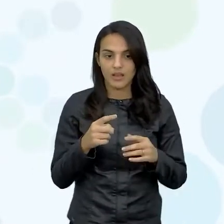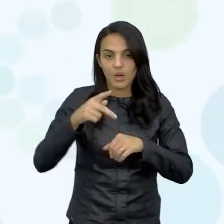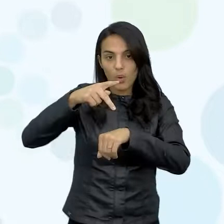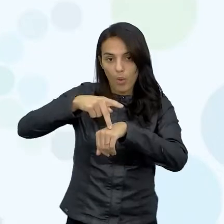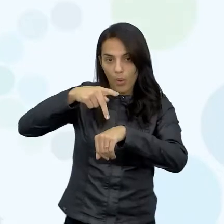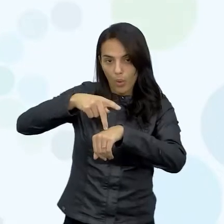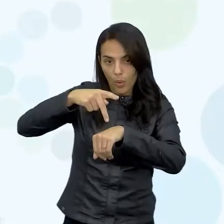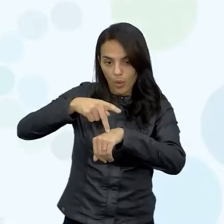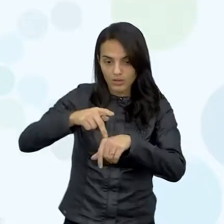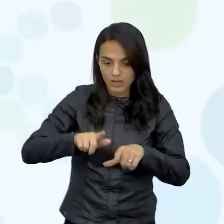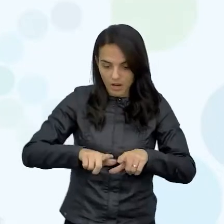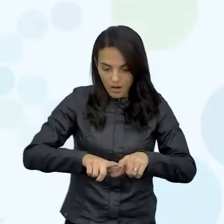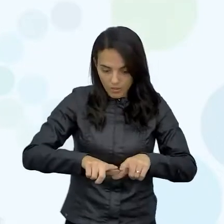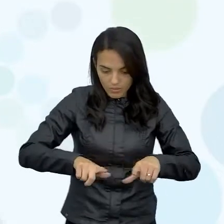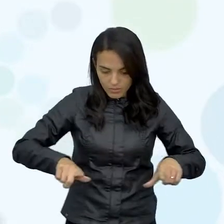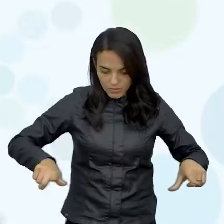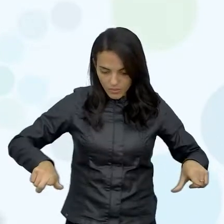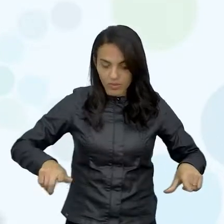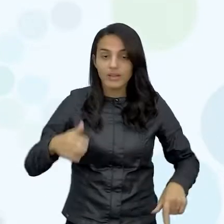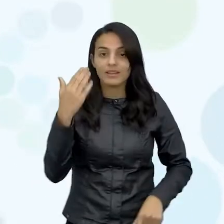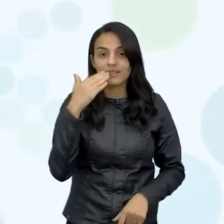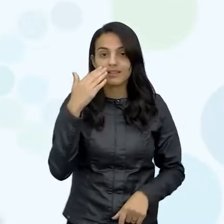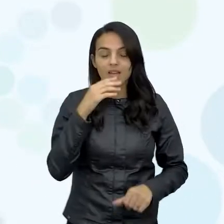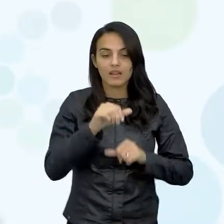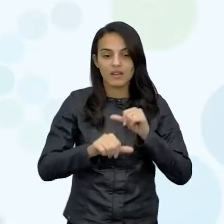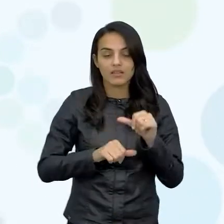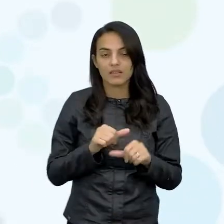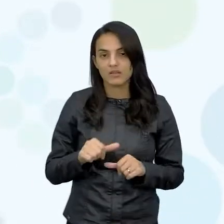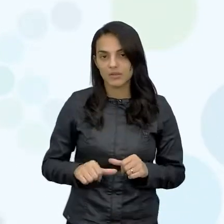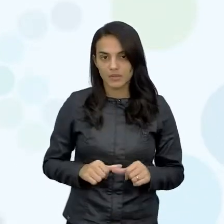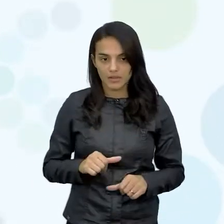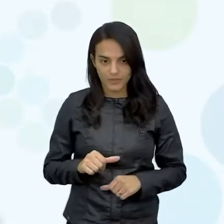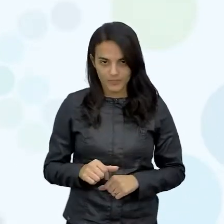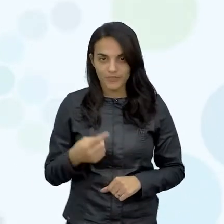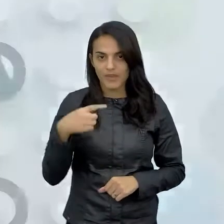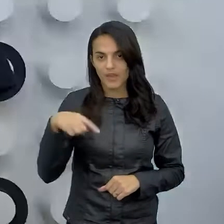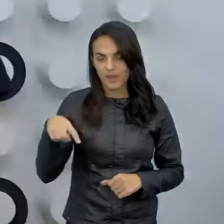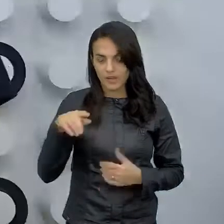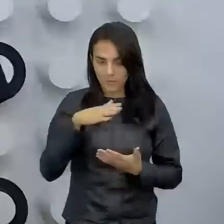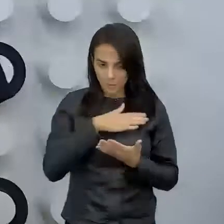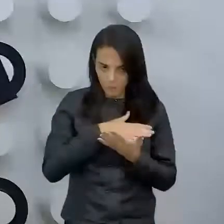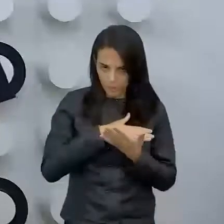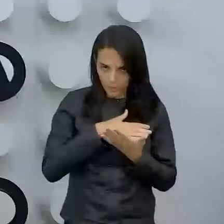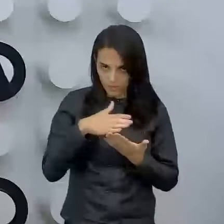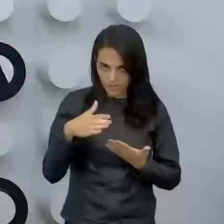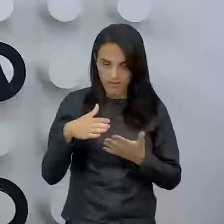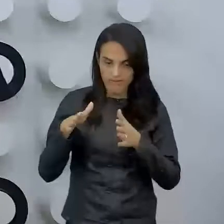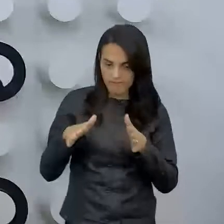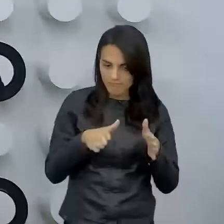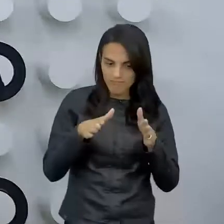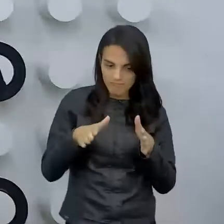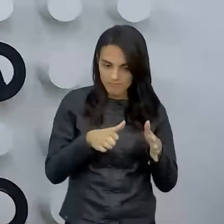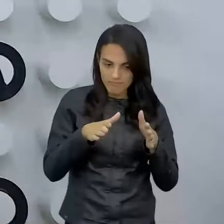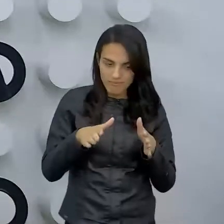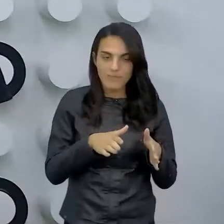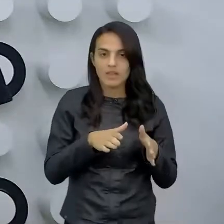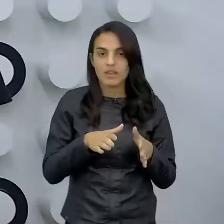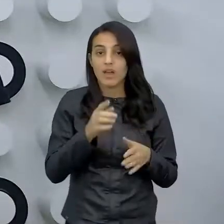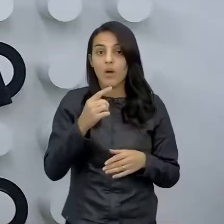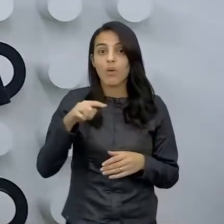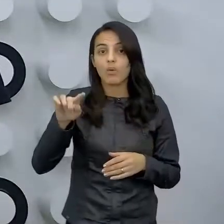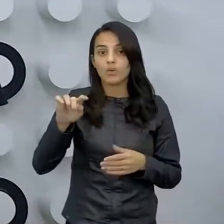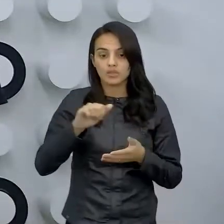ao solo, entenda essa transformação. E aí nós vamos, né, dar início a esse processo, né, da